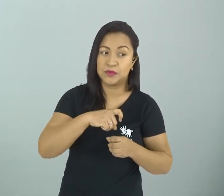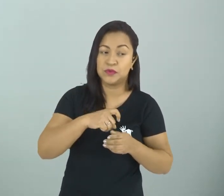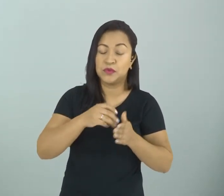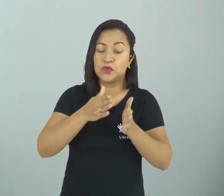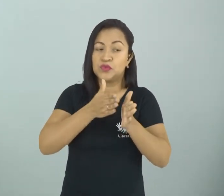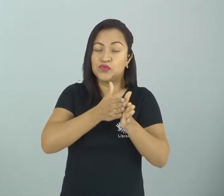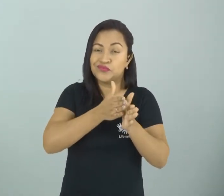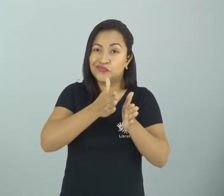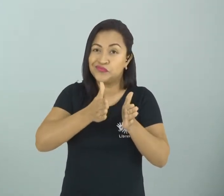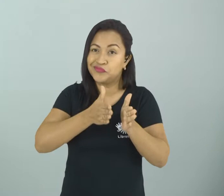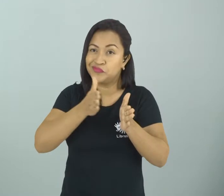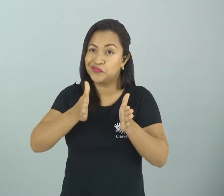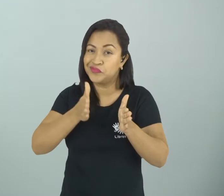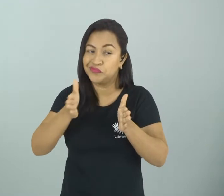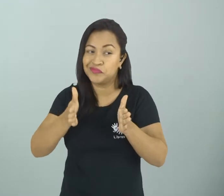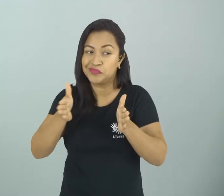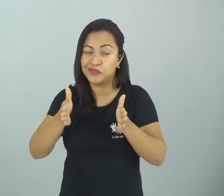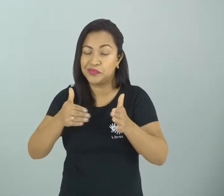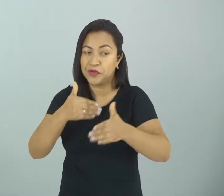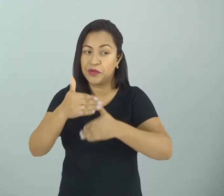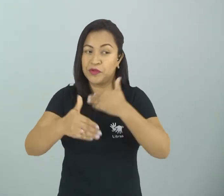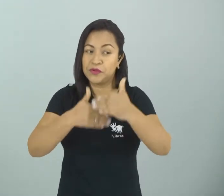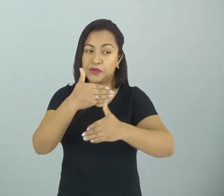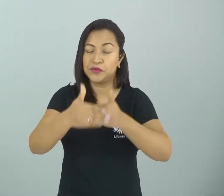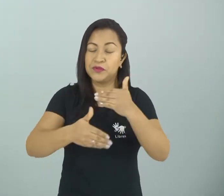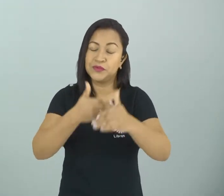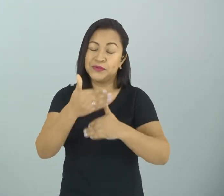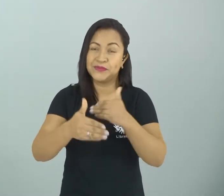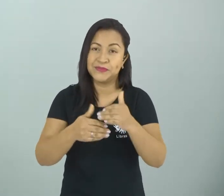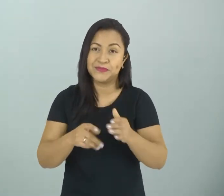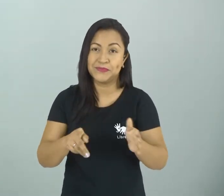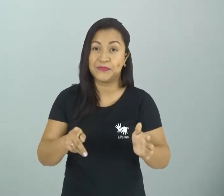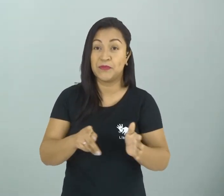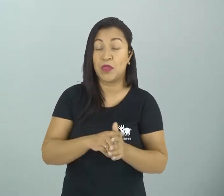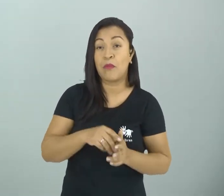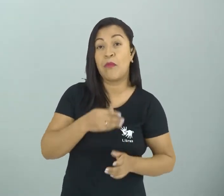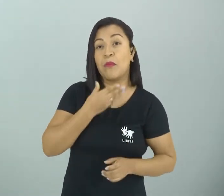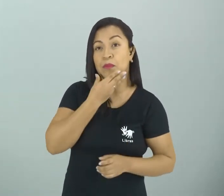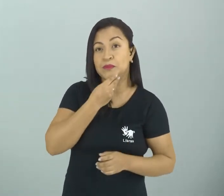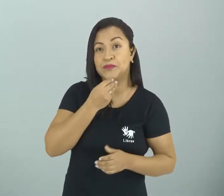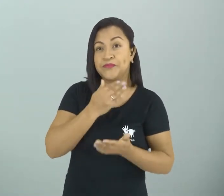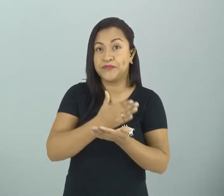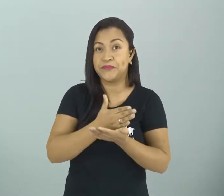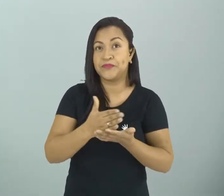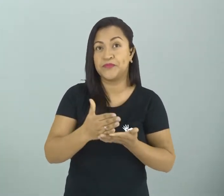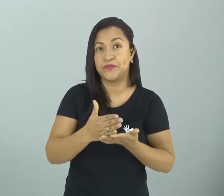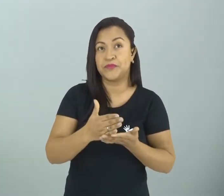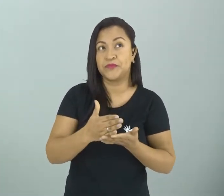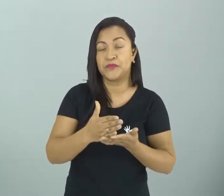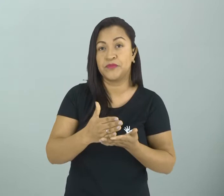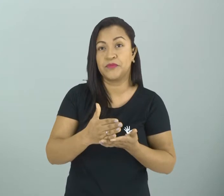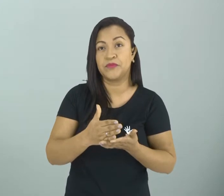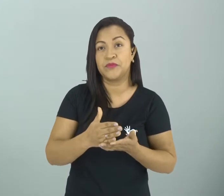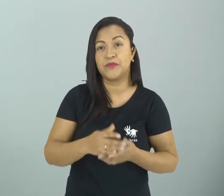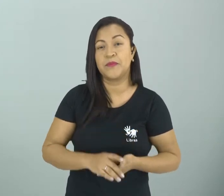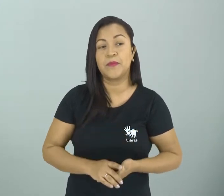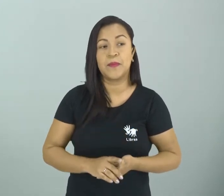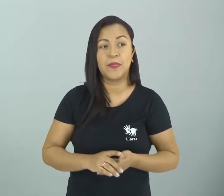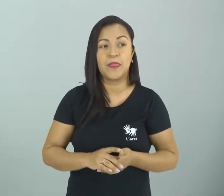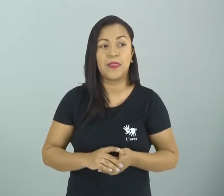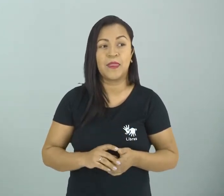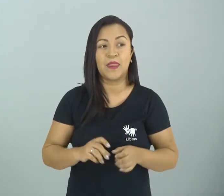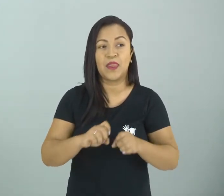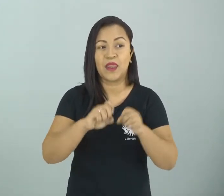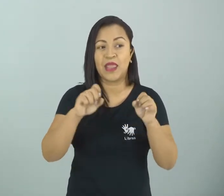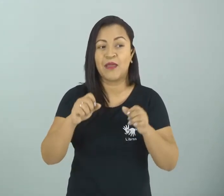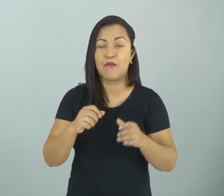passam ao longo do sistema reprodutor masculino. Então, começando, o sistema reprodutor masculino, ele